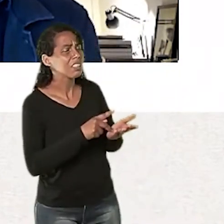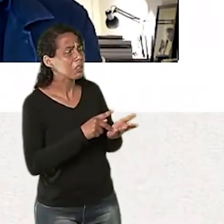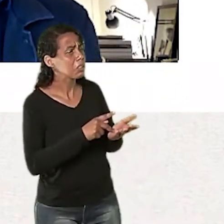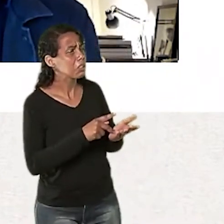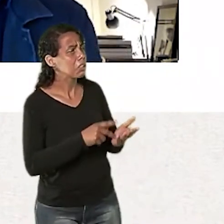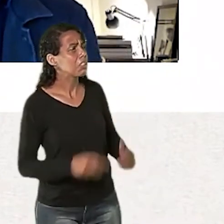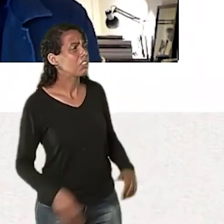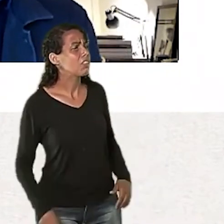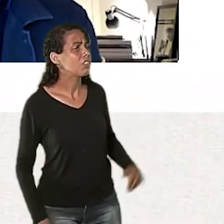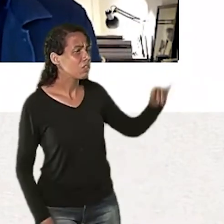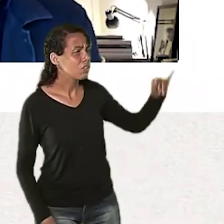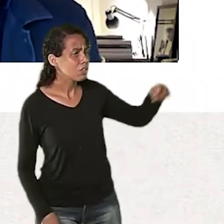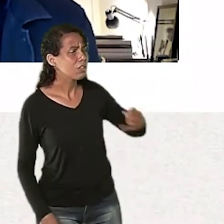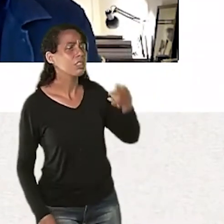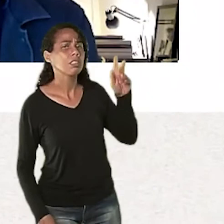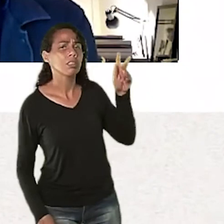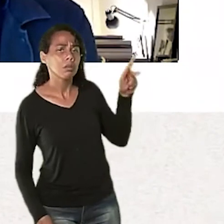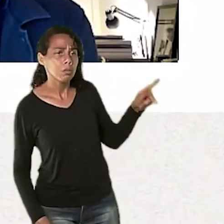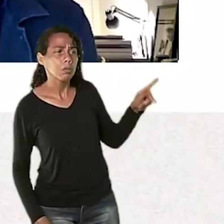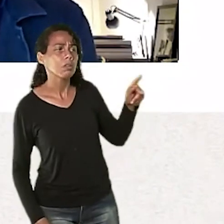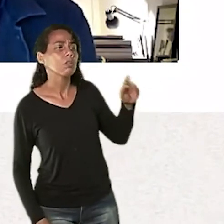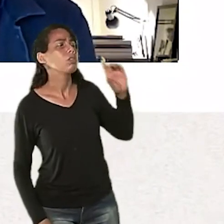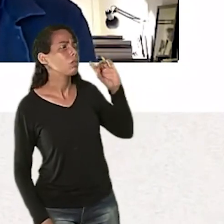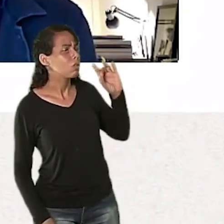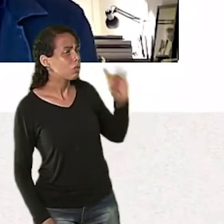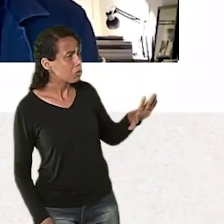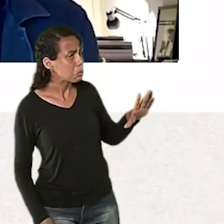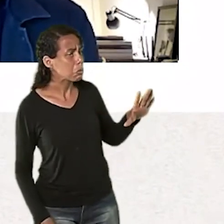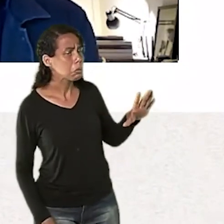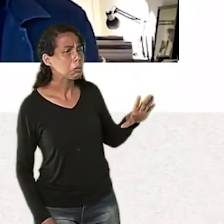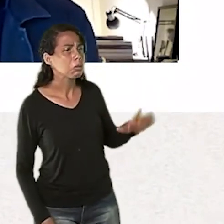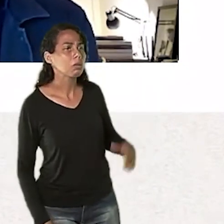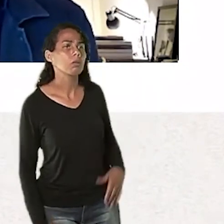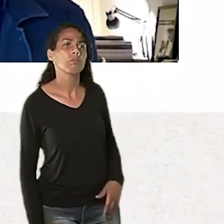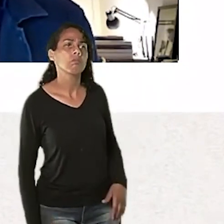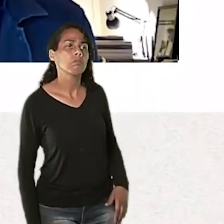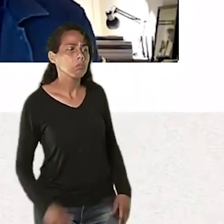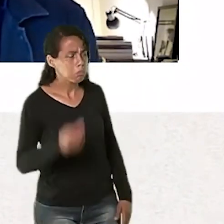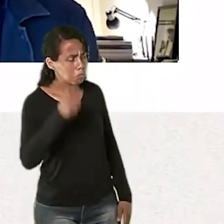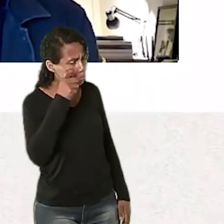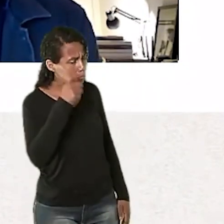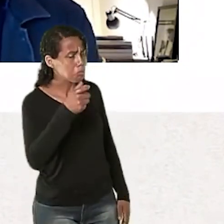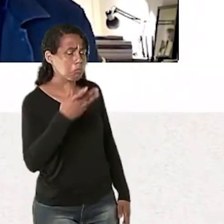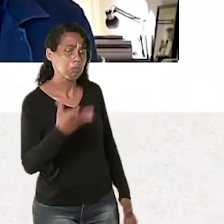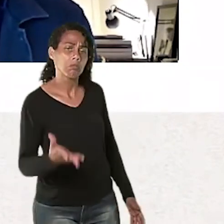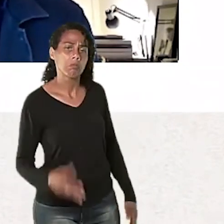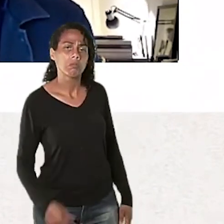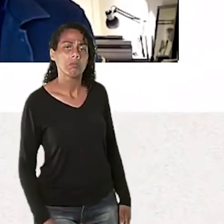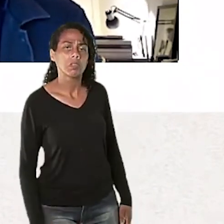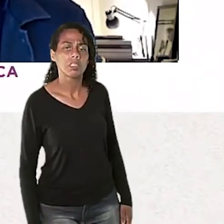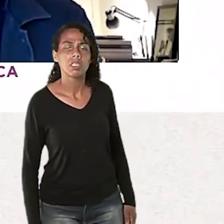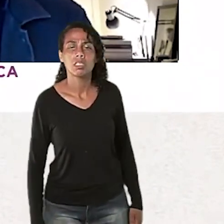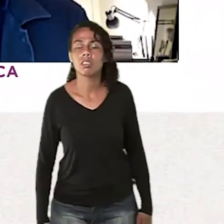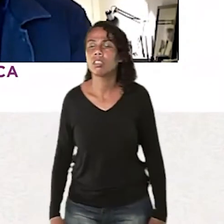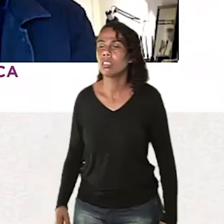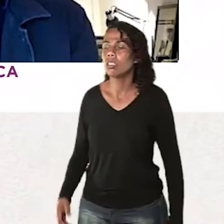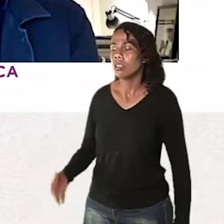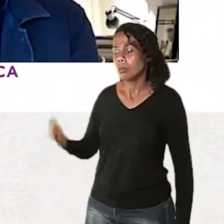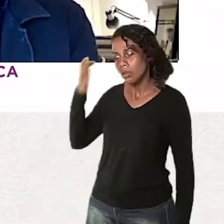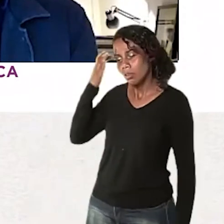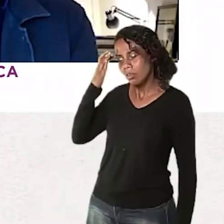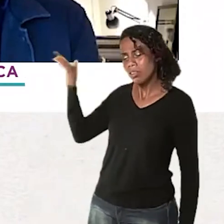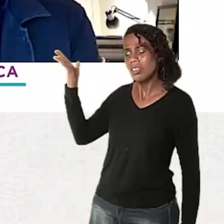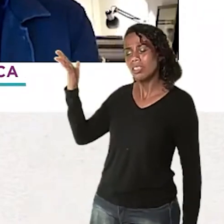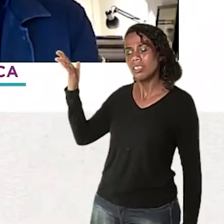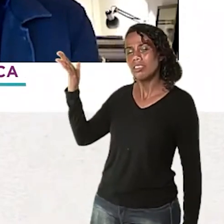ele? Pode ser. O JP Não, mas é com... o JP deve É mais fácil. É mais fácil. O Vila